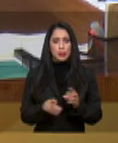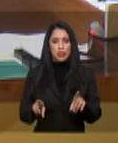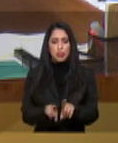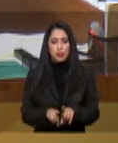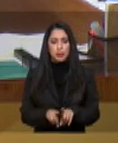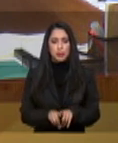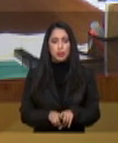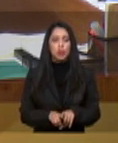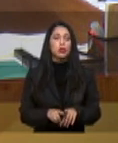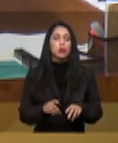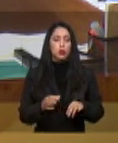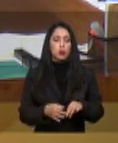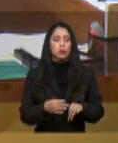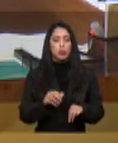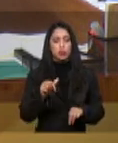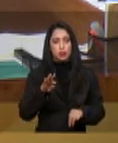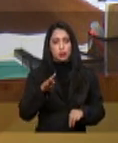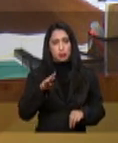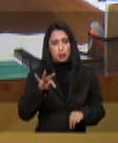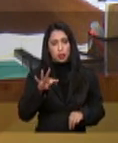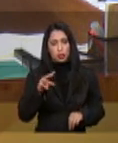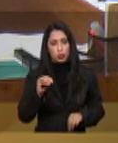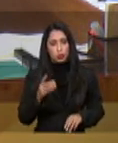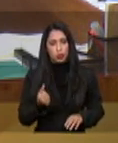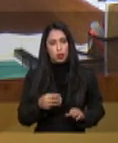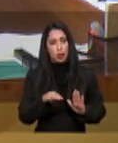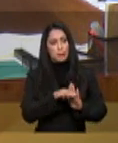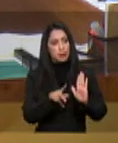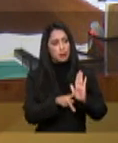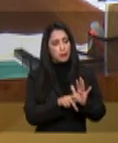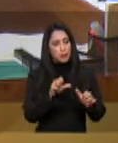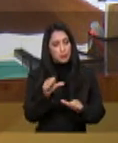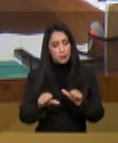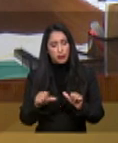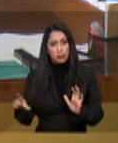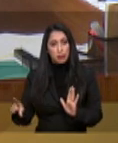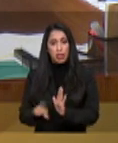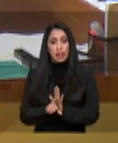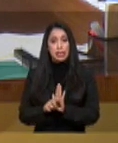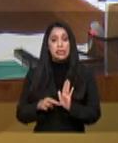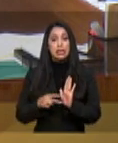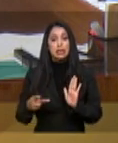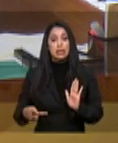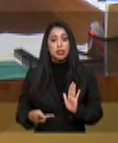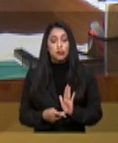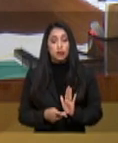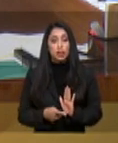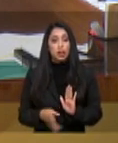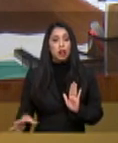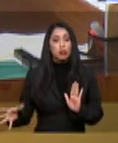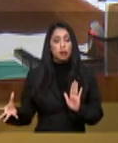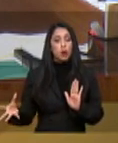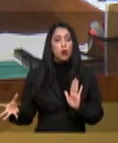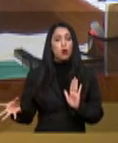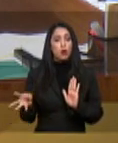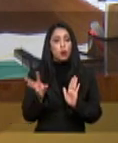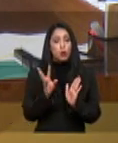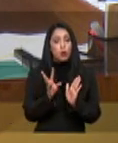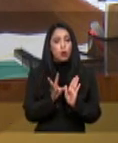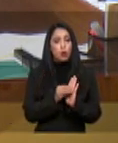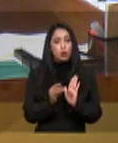ministro Aires Brito. Em outras palavras, a conversão de medida provisória em lei significa, uma absorção de conteúdo. O conteúdo